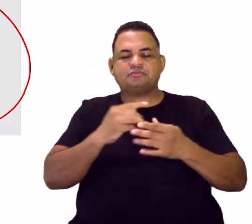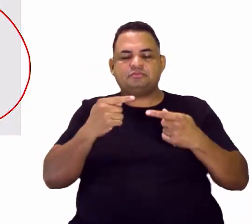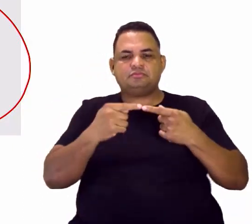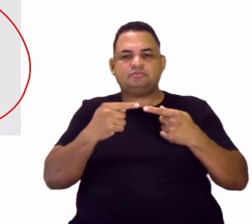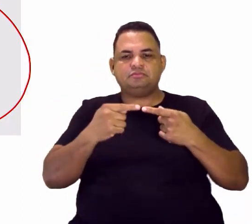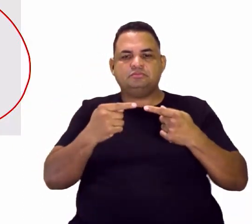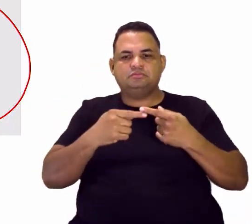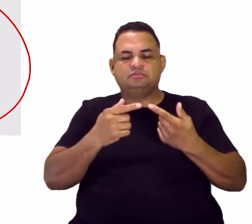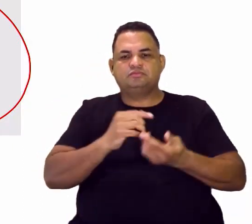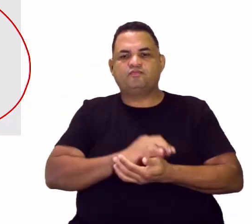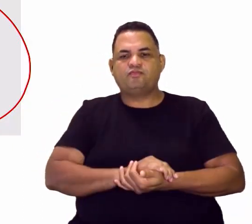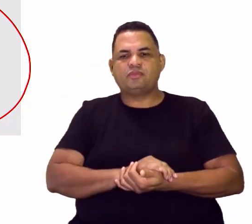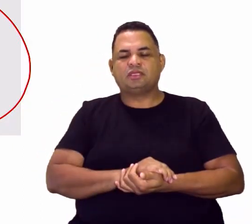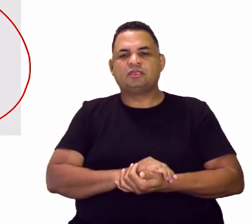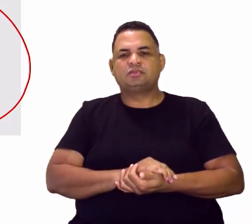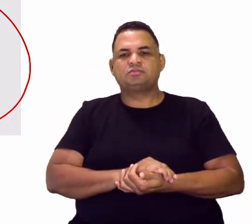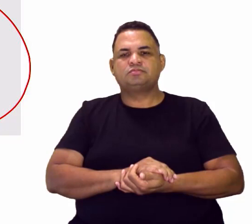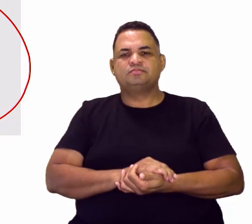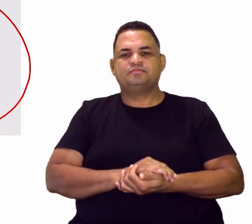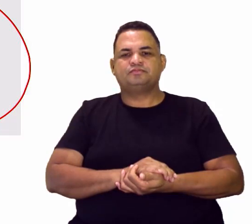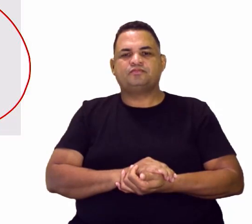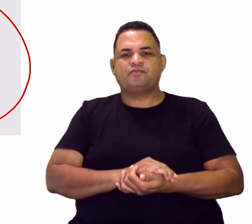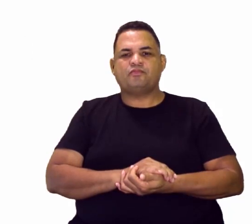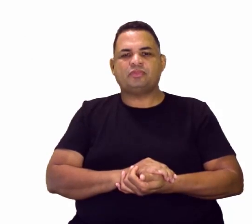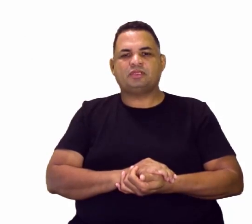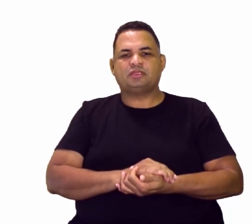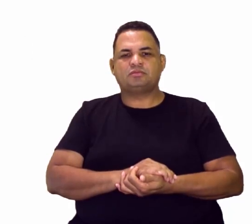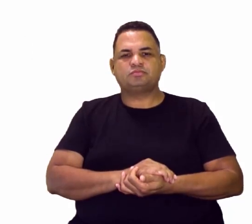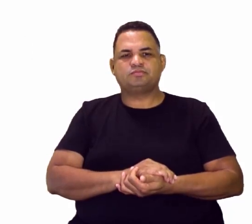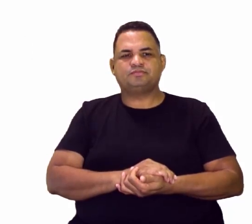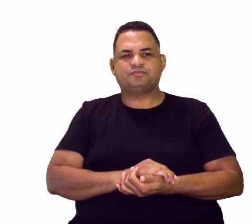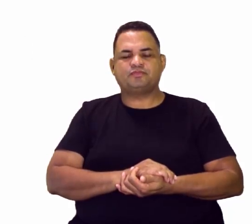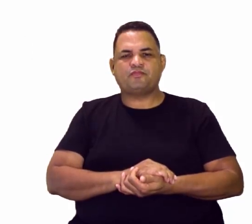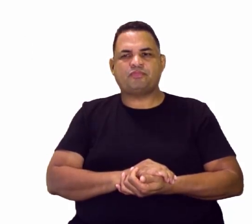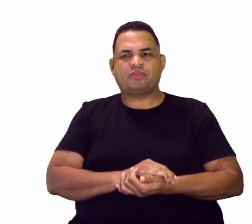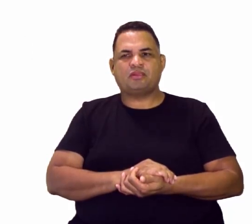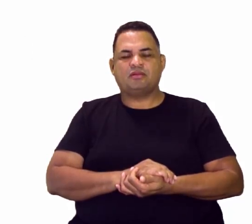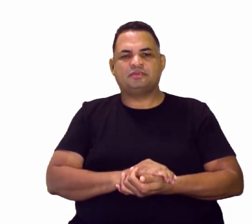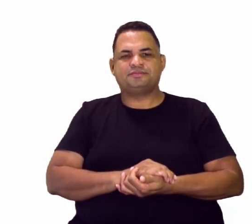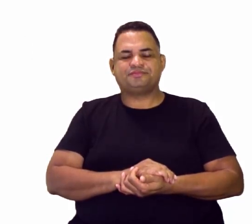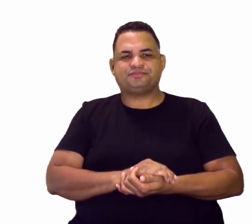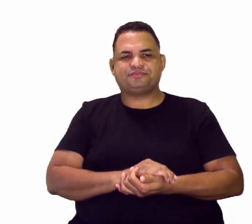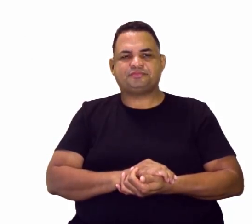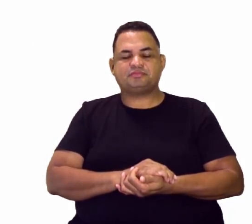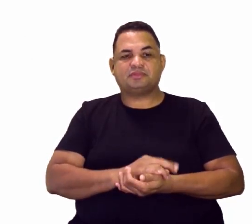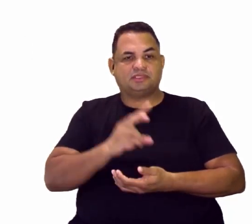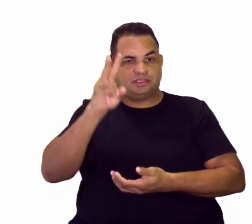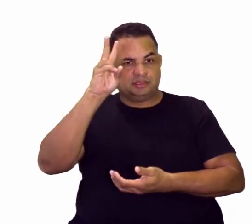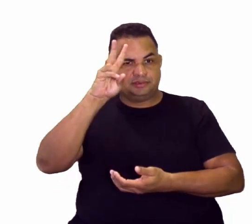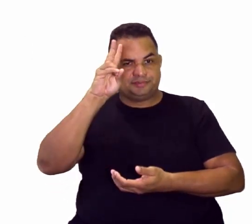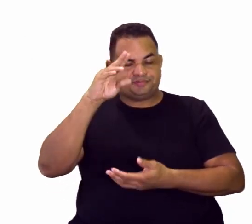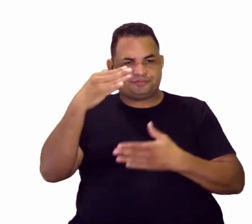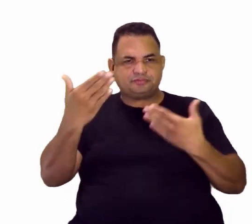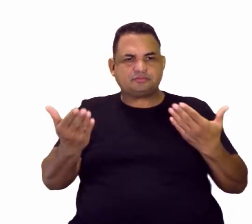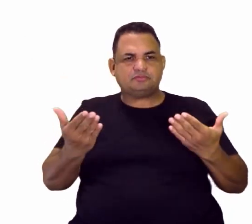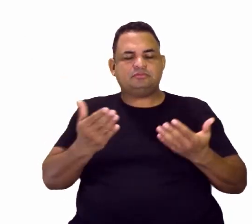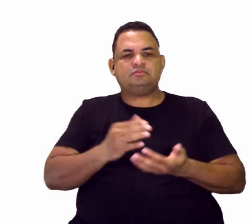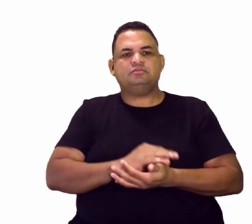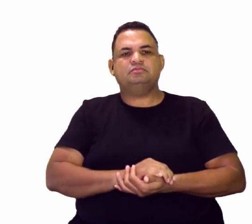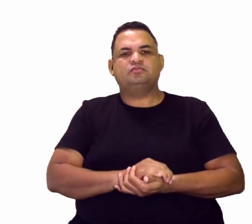ligação ponte de hidrogênio, tá certo? E aqui, só para lembrar a você,